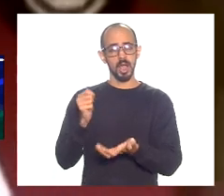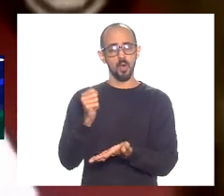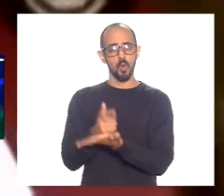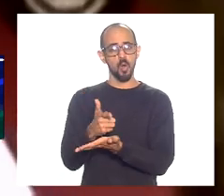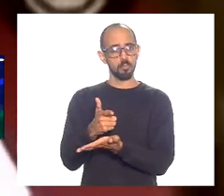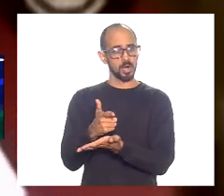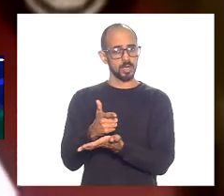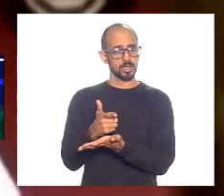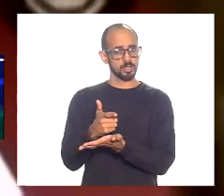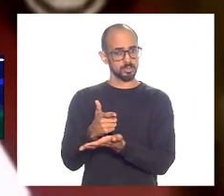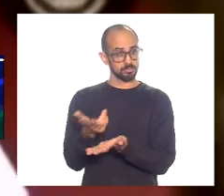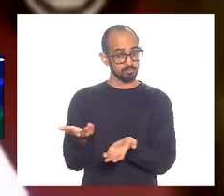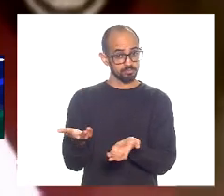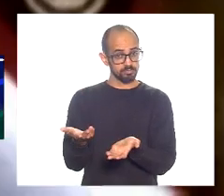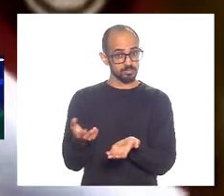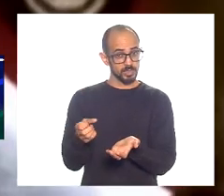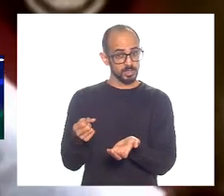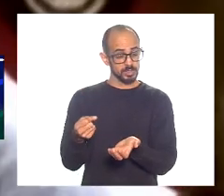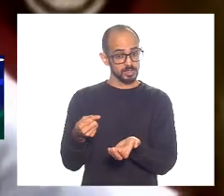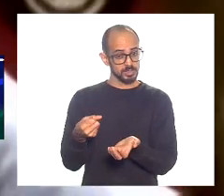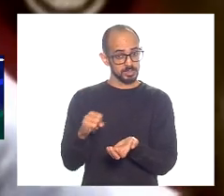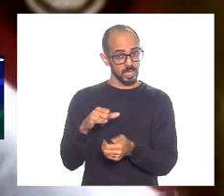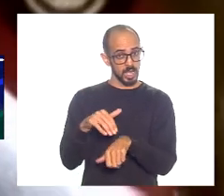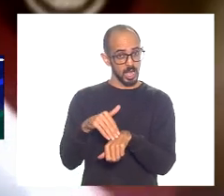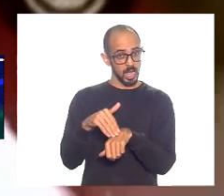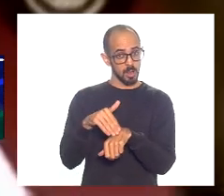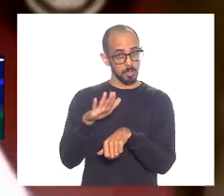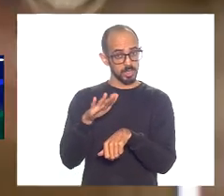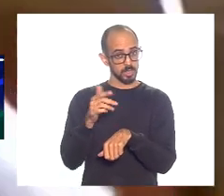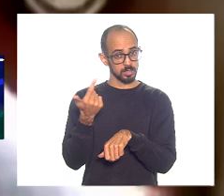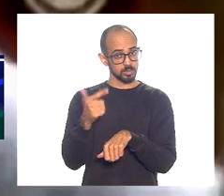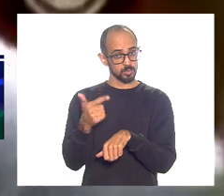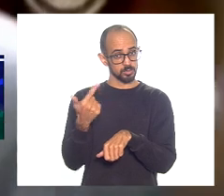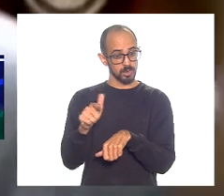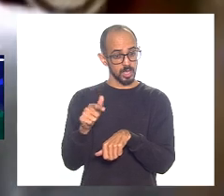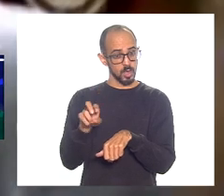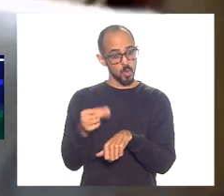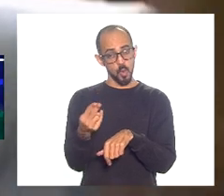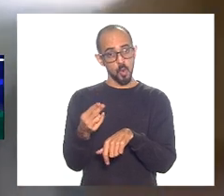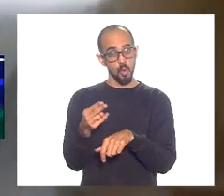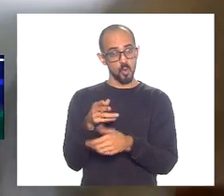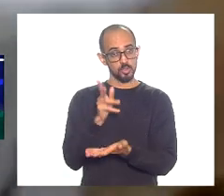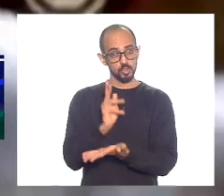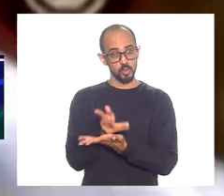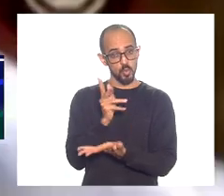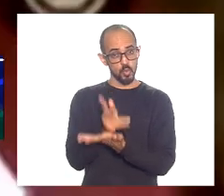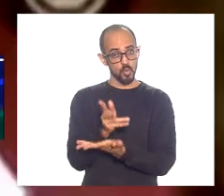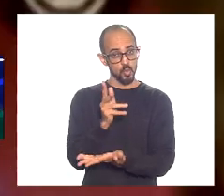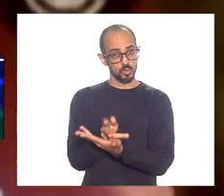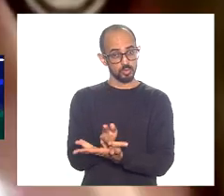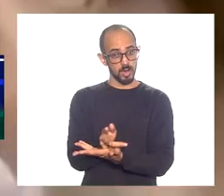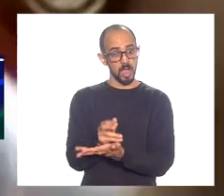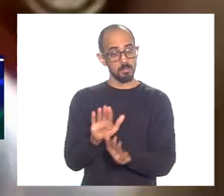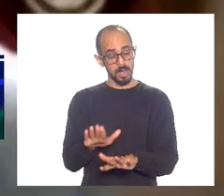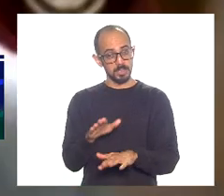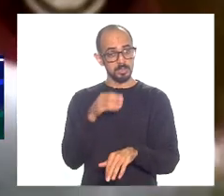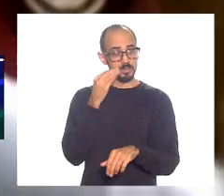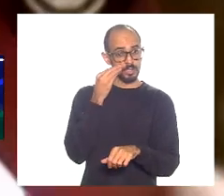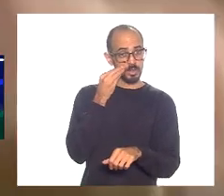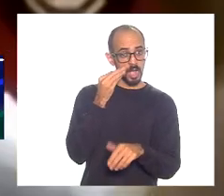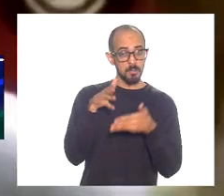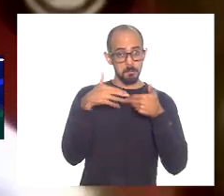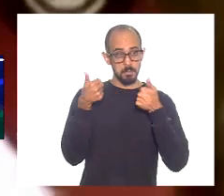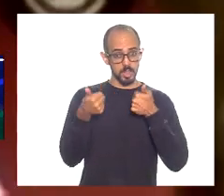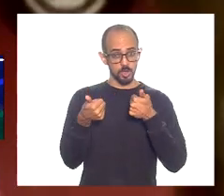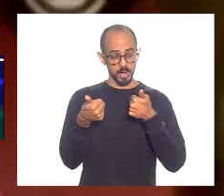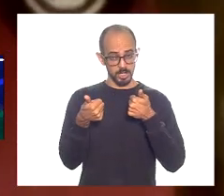Poder aquisitivo, no lugar de aumentar ou de, pelo menos, estabilizar, mas melhor, tentando uma melhoria